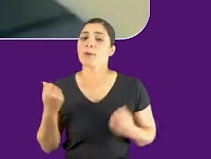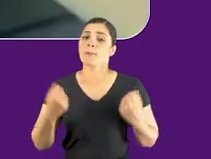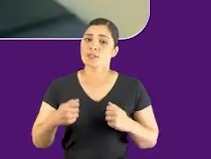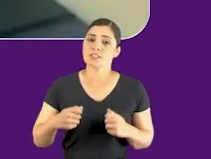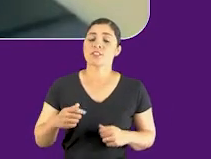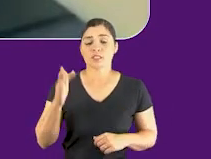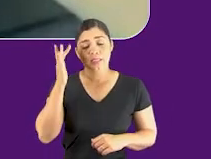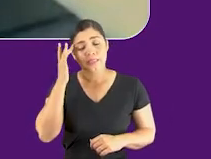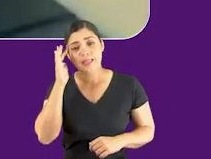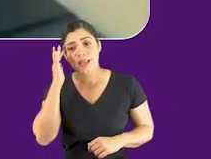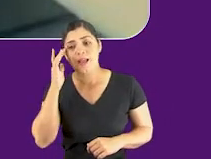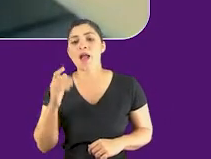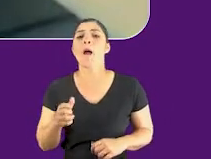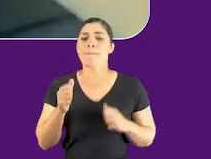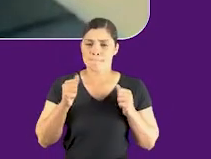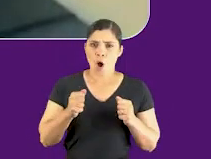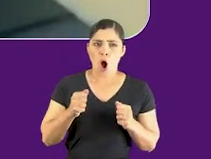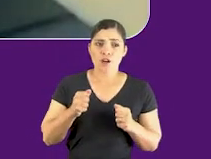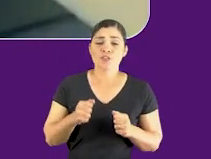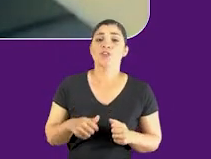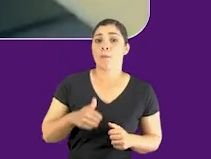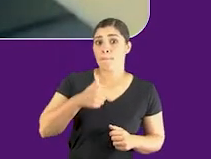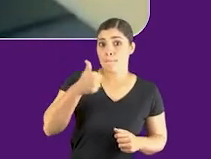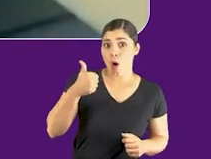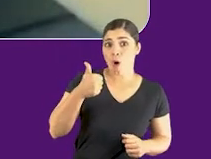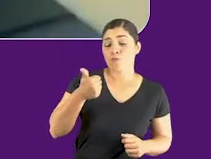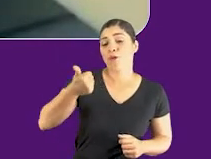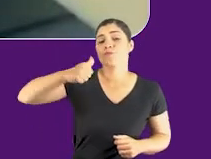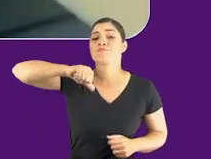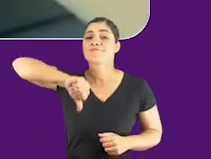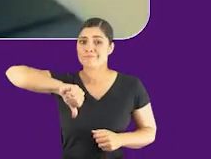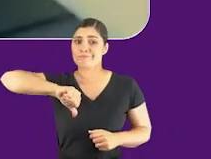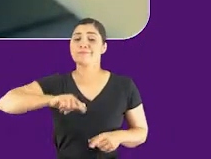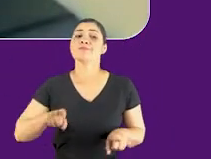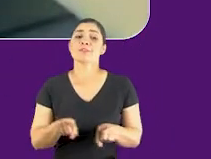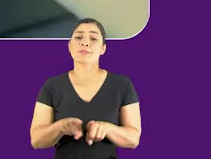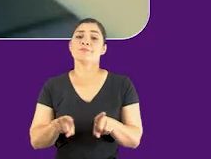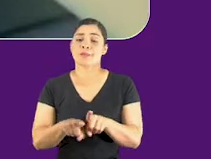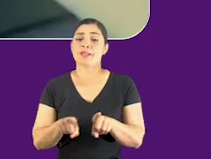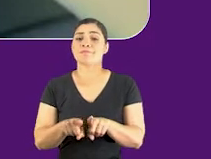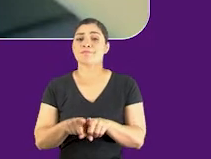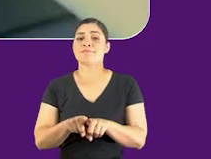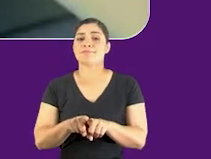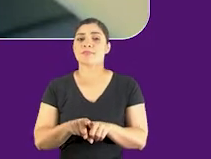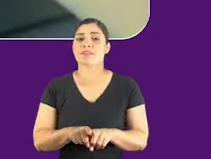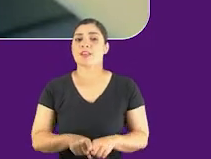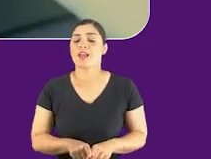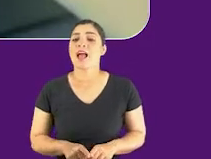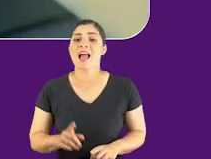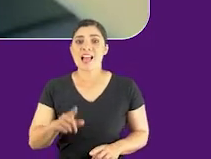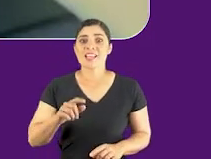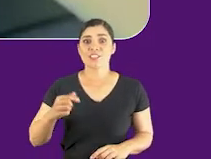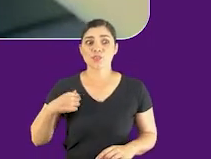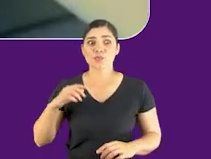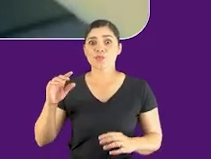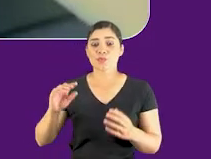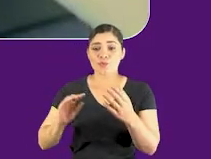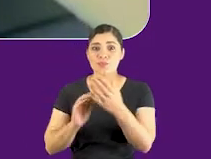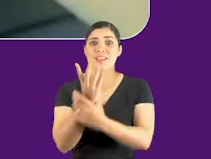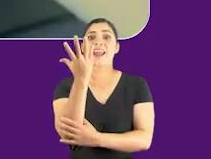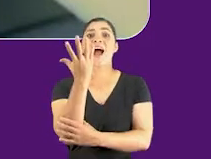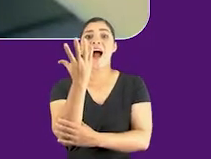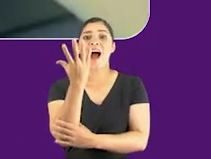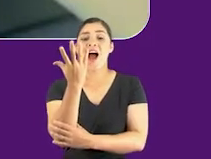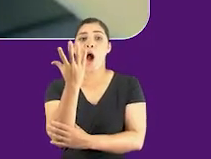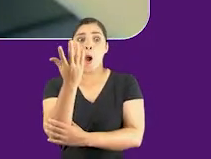até fracasso e a chave do sucesso é você detectar aonde vai ter o